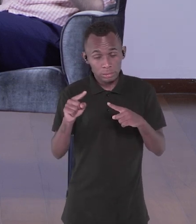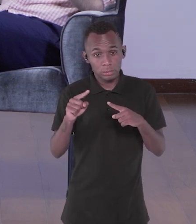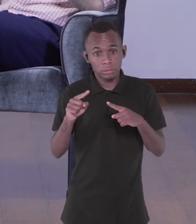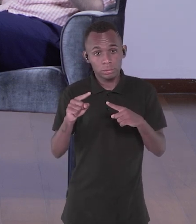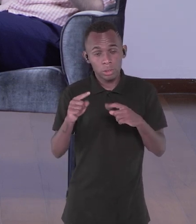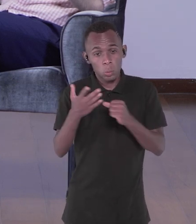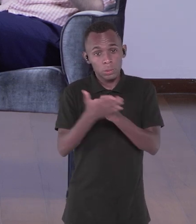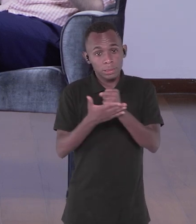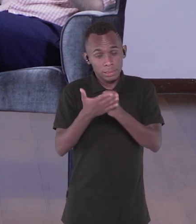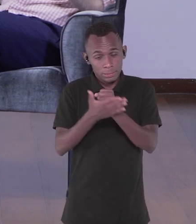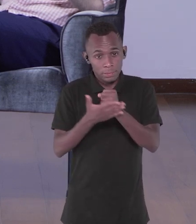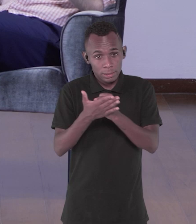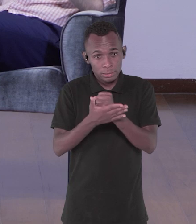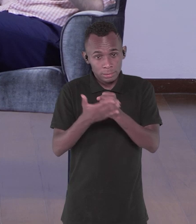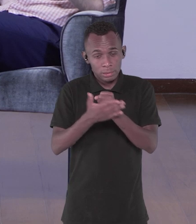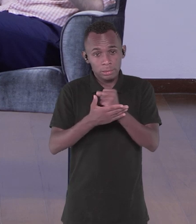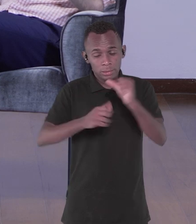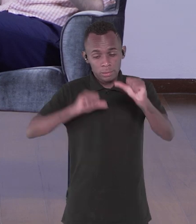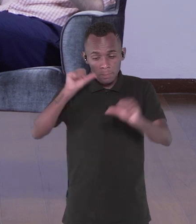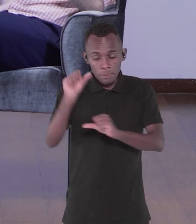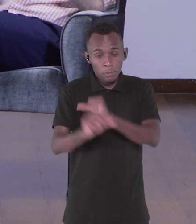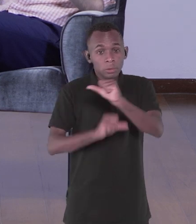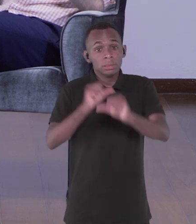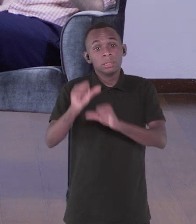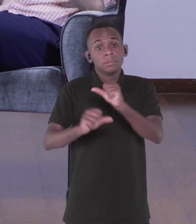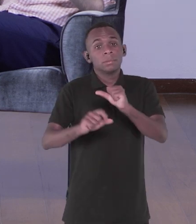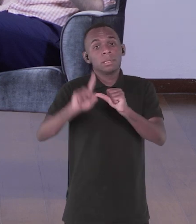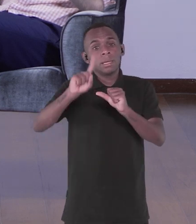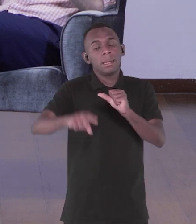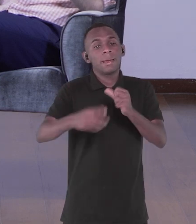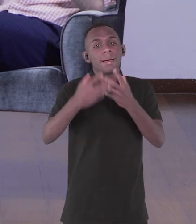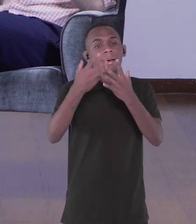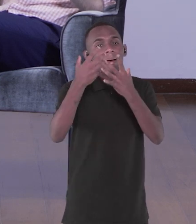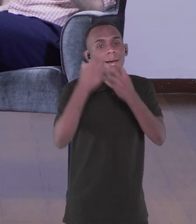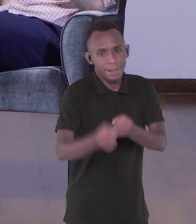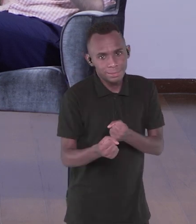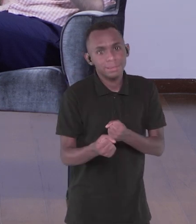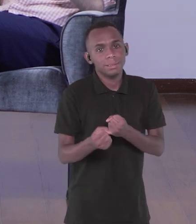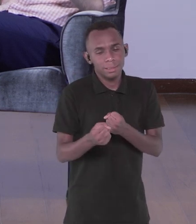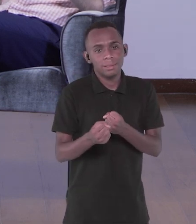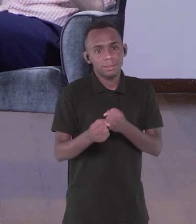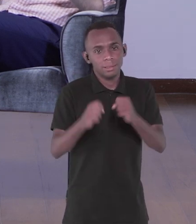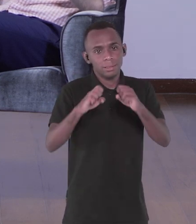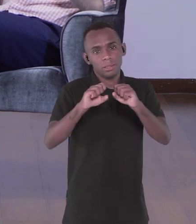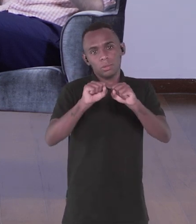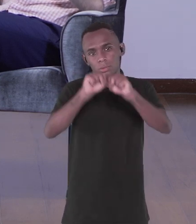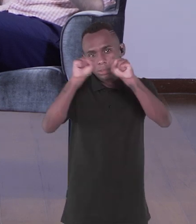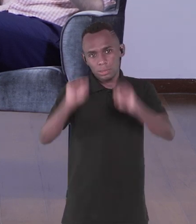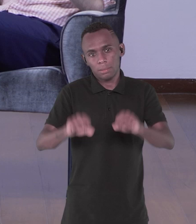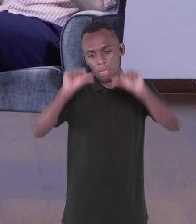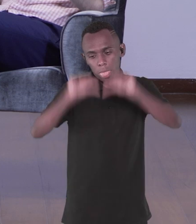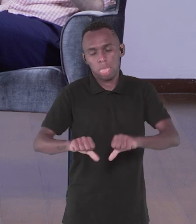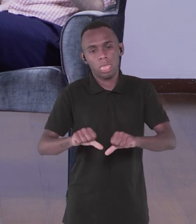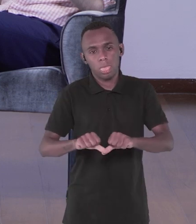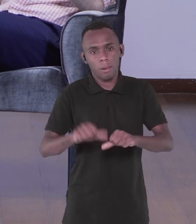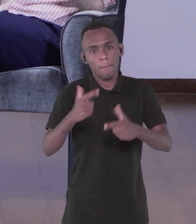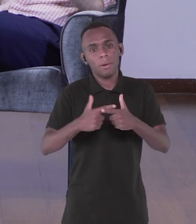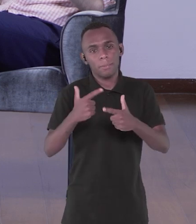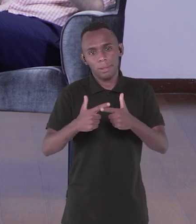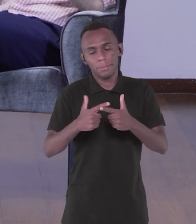uma das bases dessa reinvenção é admitir esse fracasso do sistema. Então, qual é o fracasso do sistema?